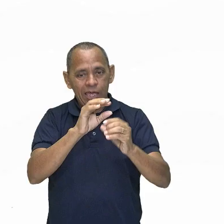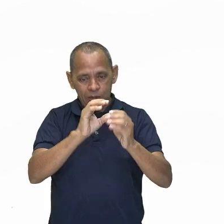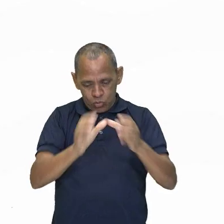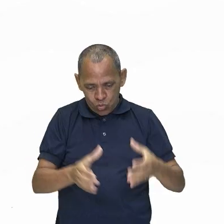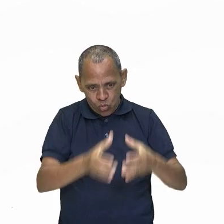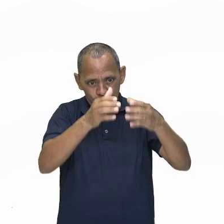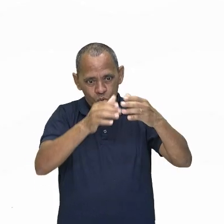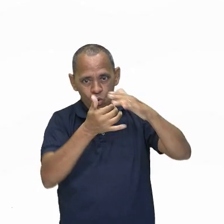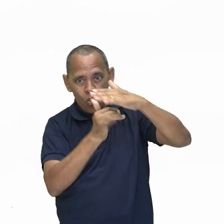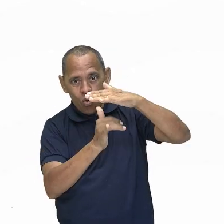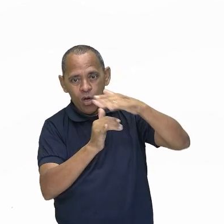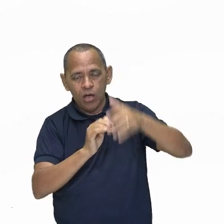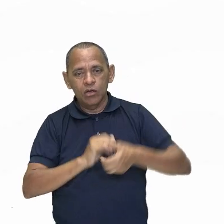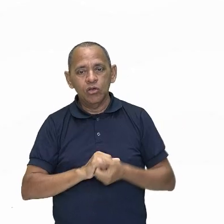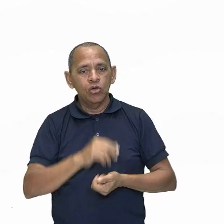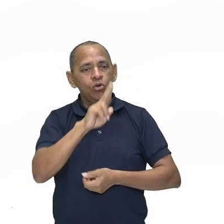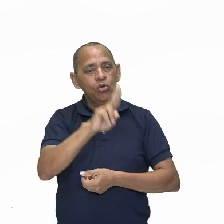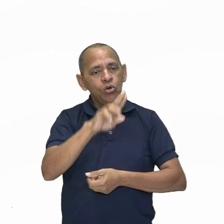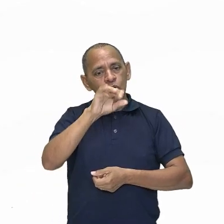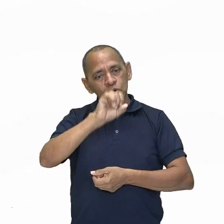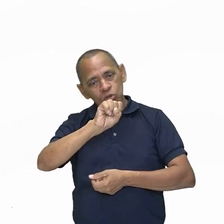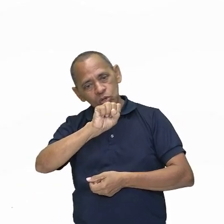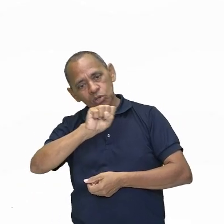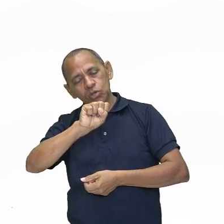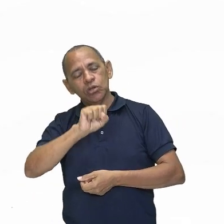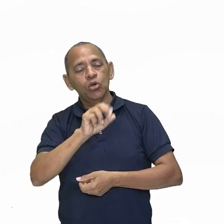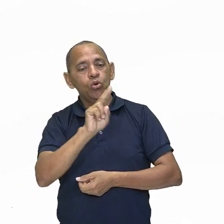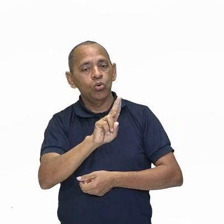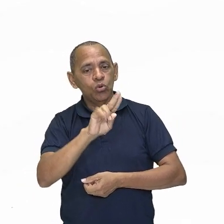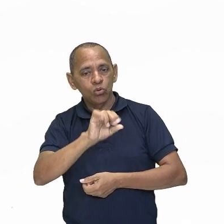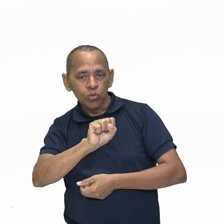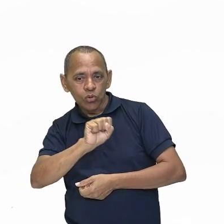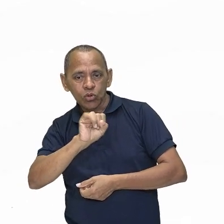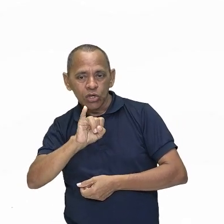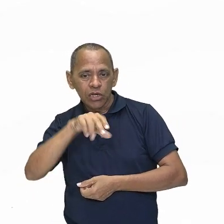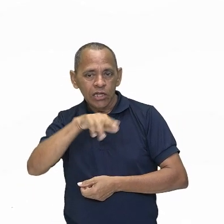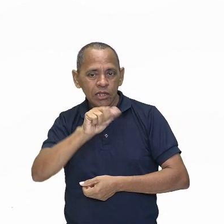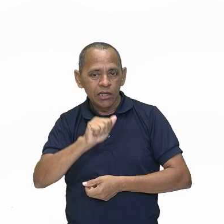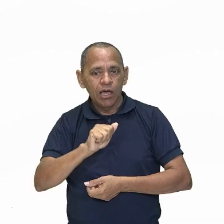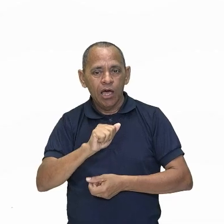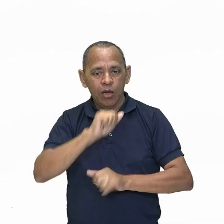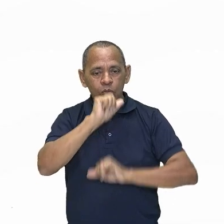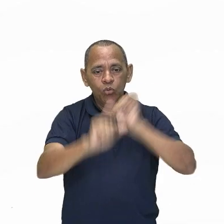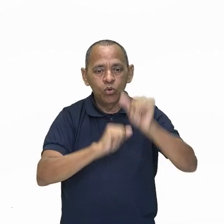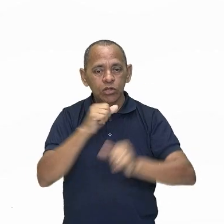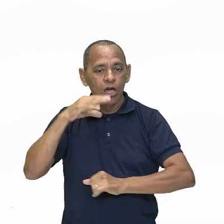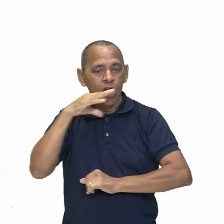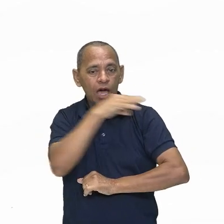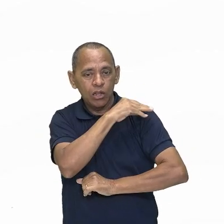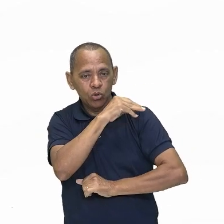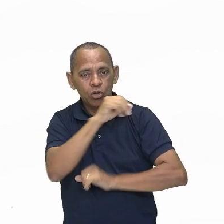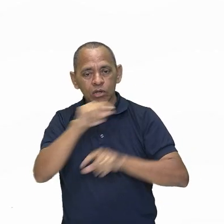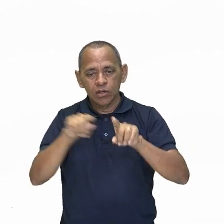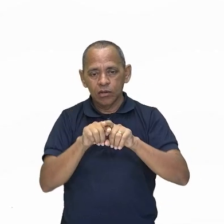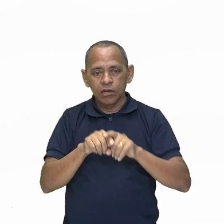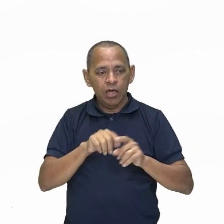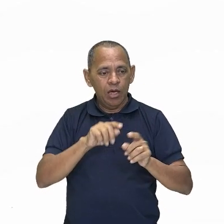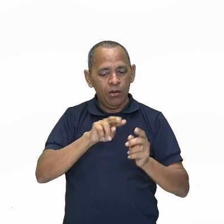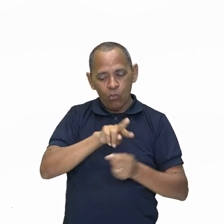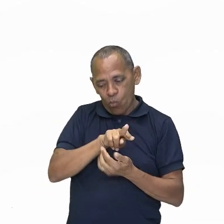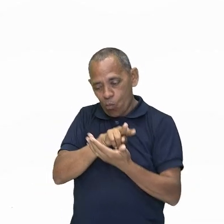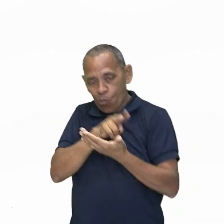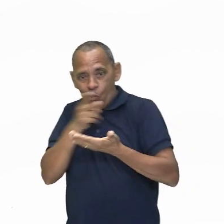o nome indica, transforma o calor resultante da reação em eletricidade, né? Lembra